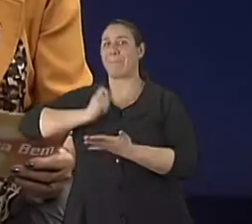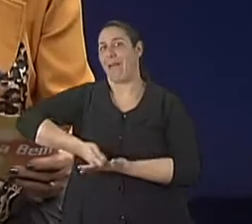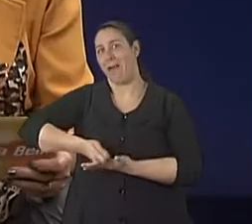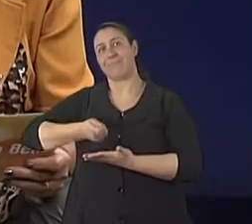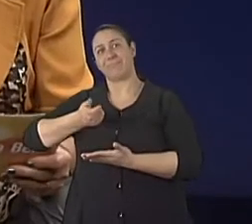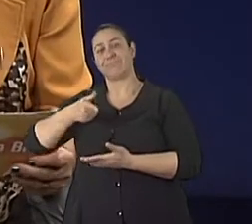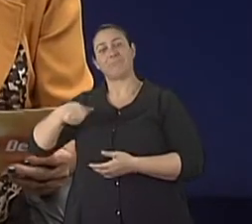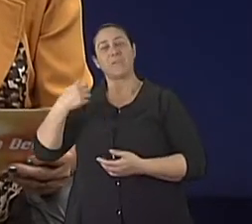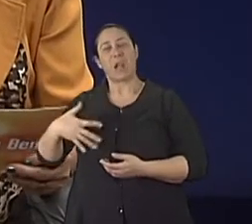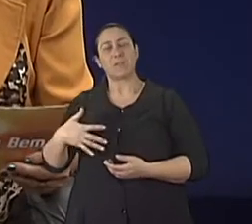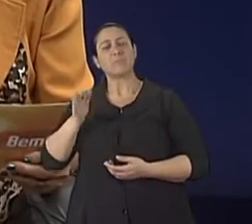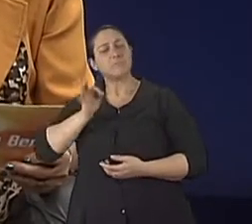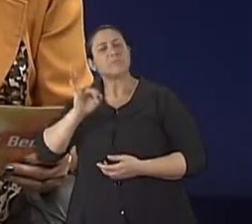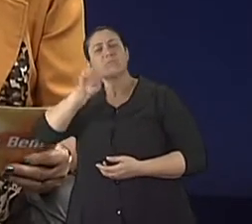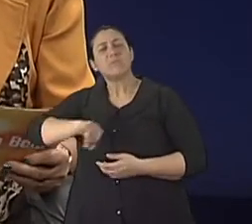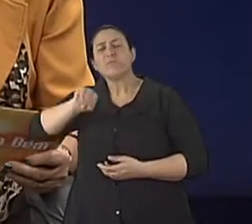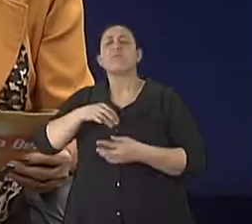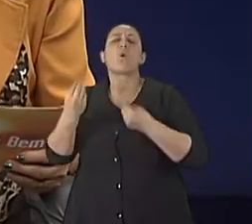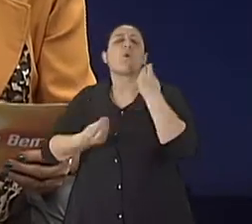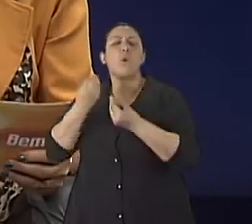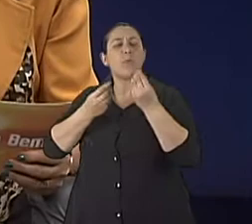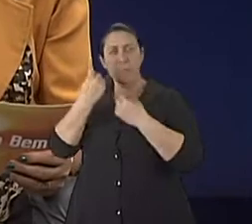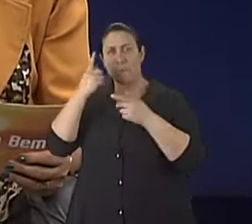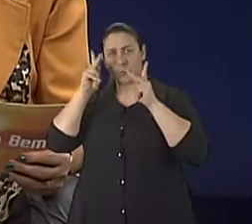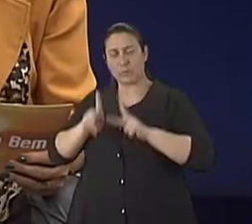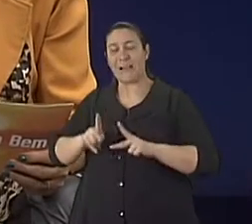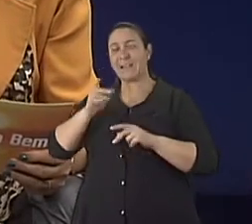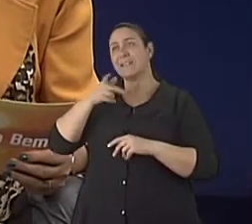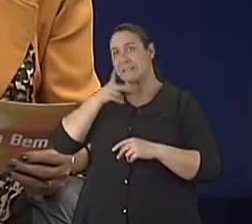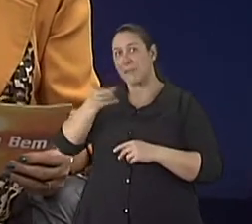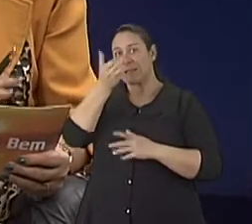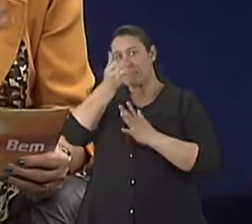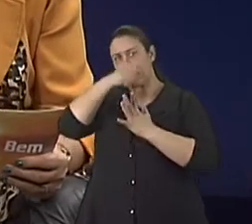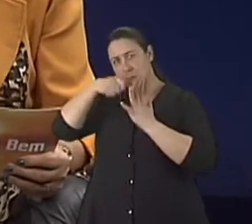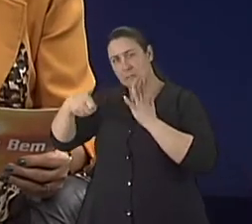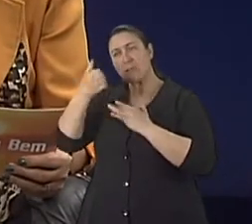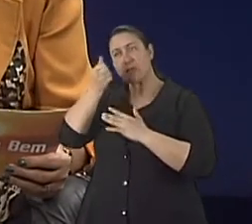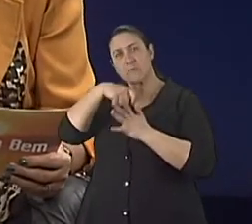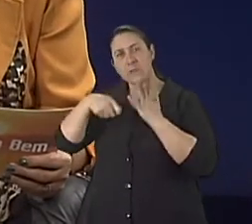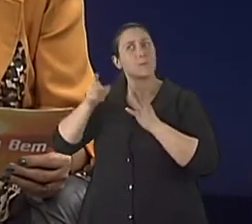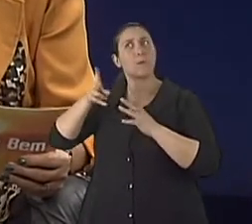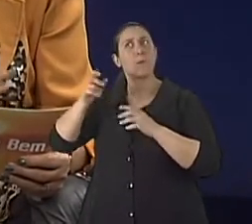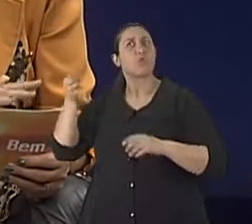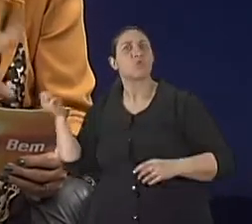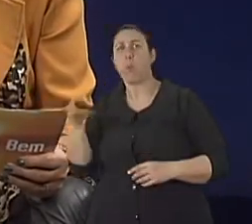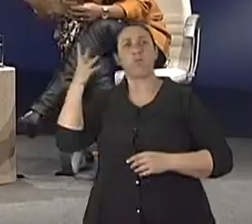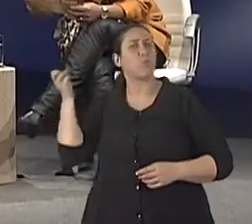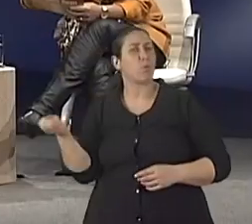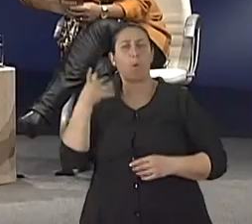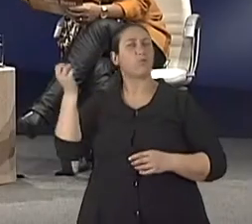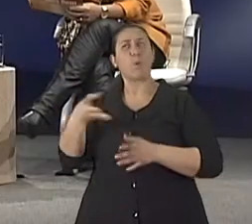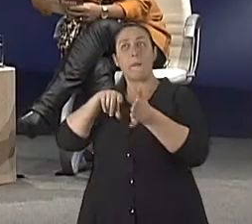vamos pras invasivas quando necessário também a cada seis meses eu digo a medicina faz uma revolução nem através de